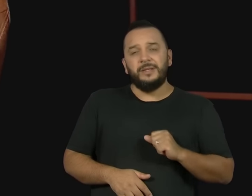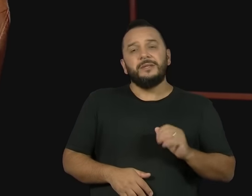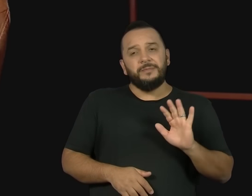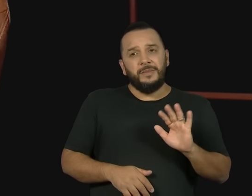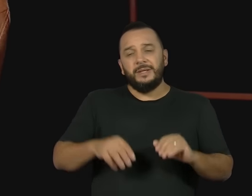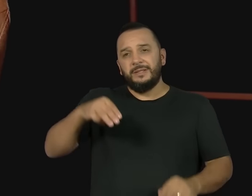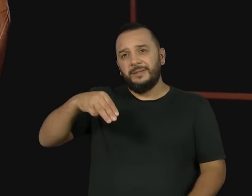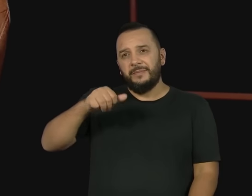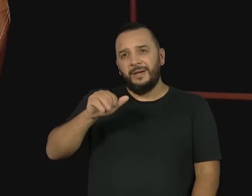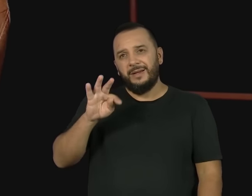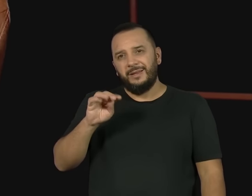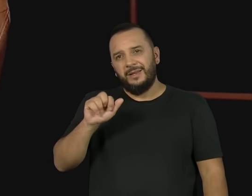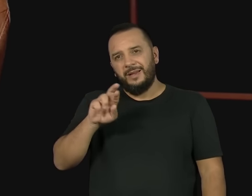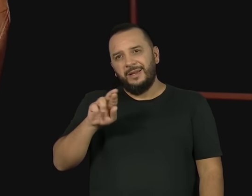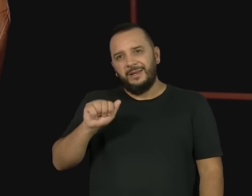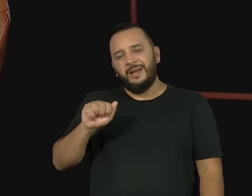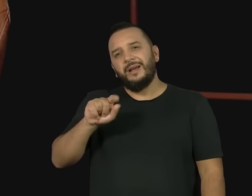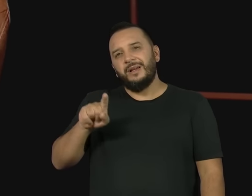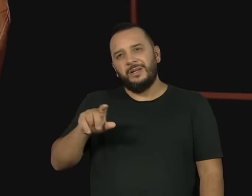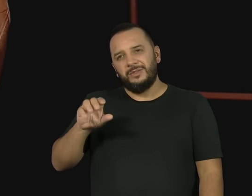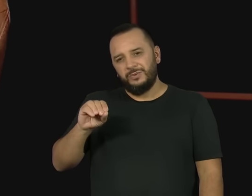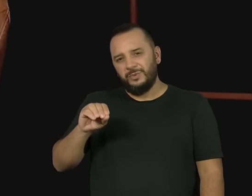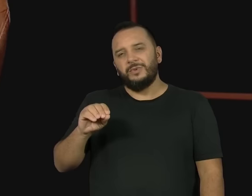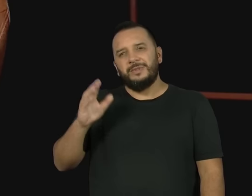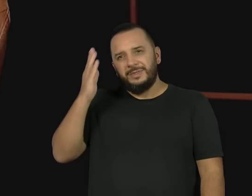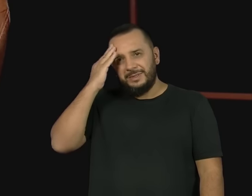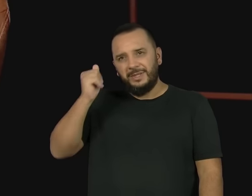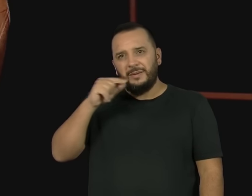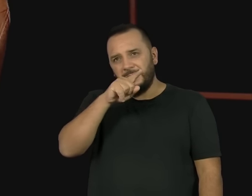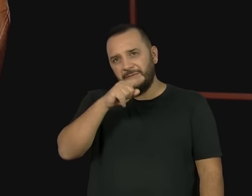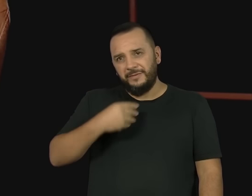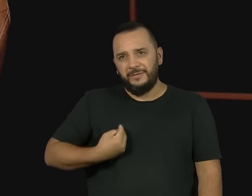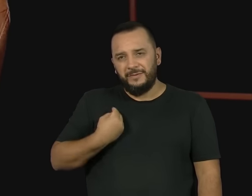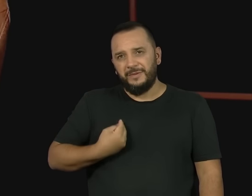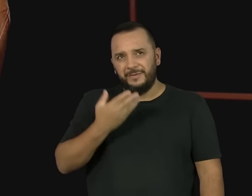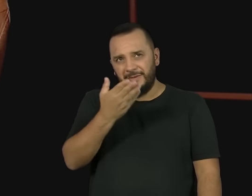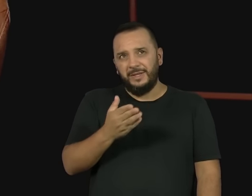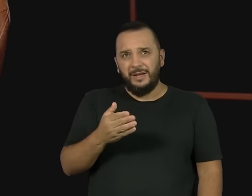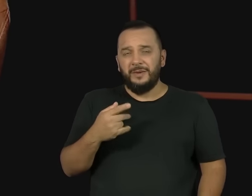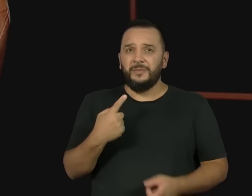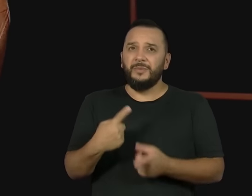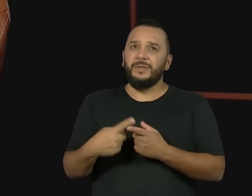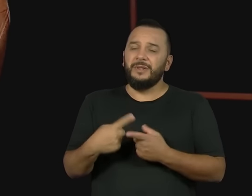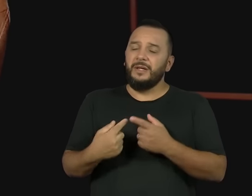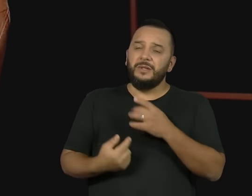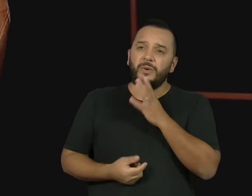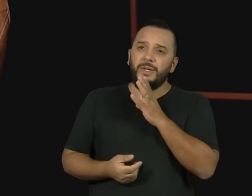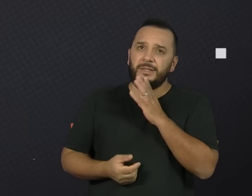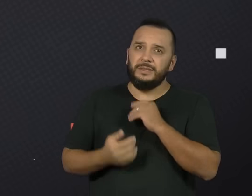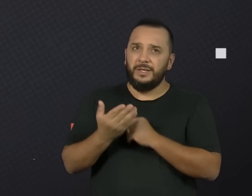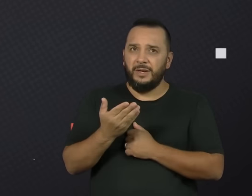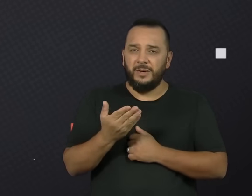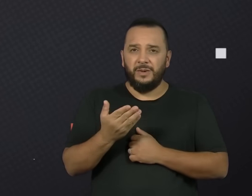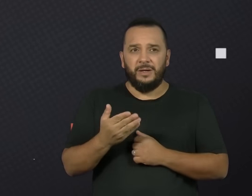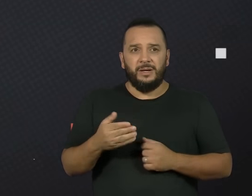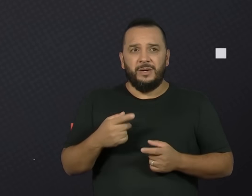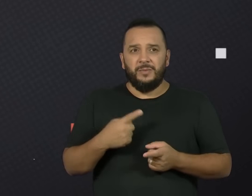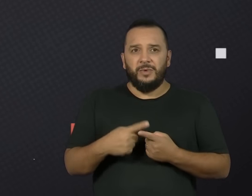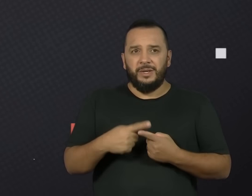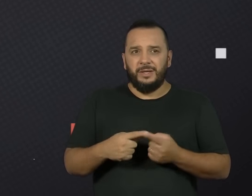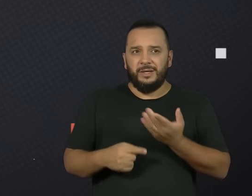que nós estávamos lá. E por que eles conheciam? Porque o